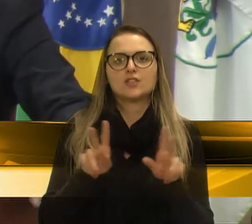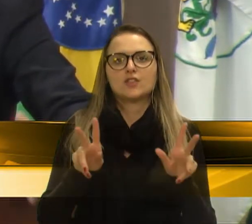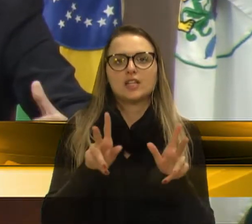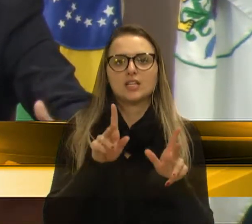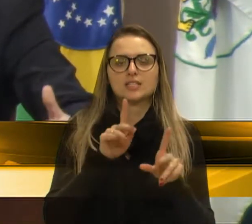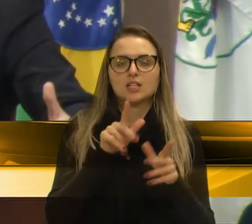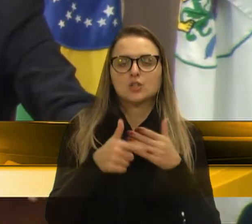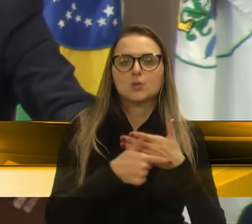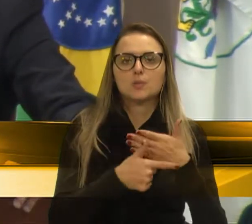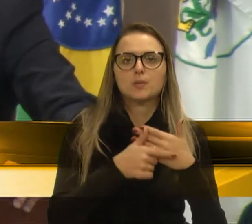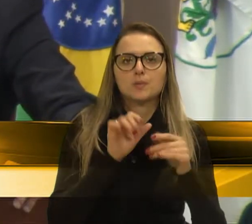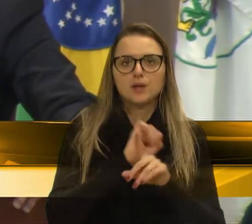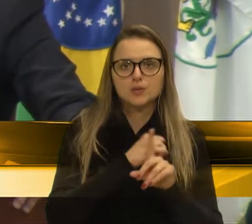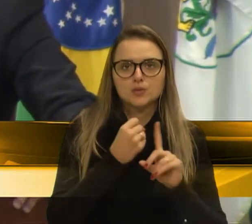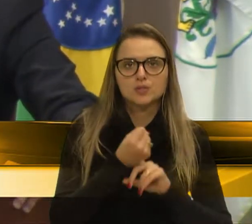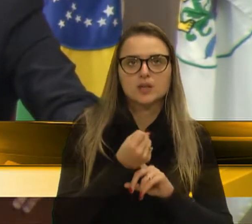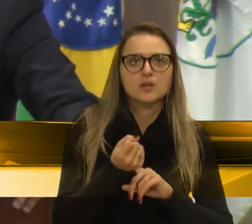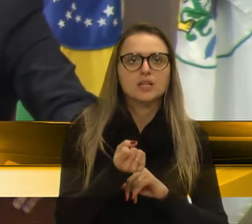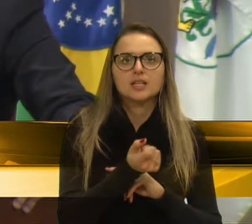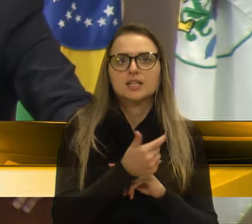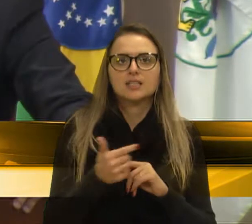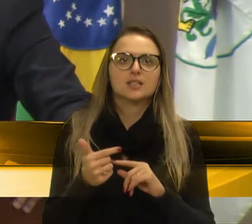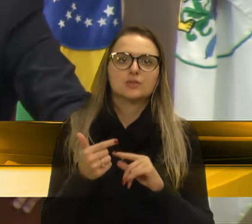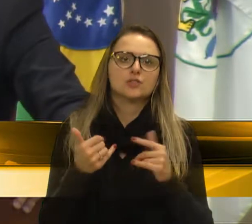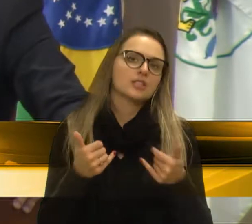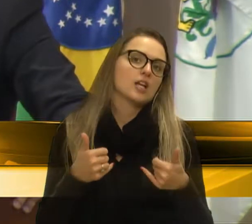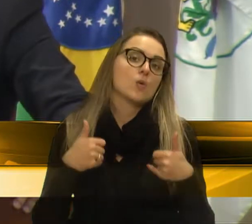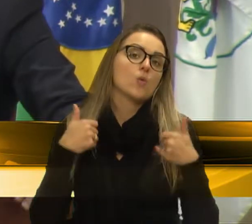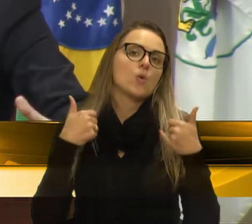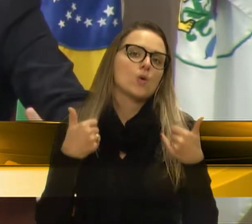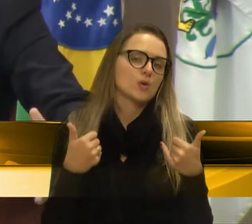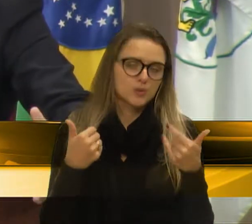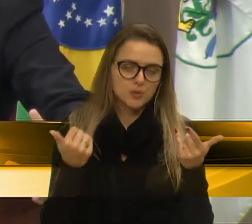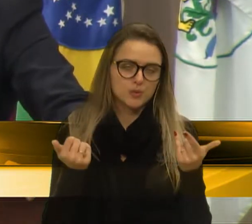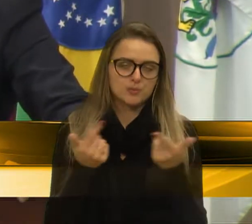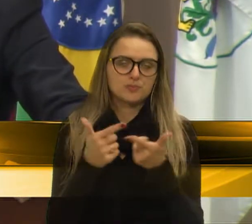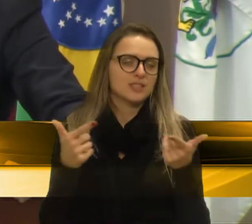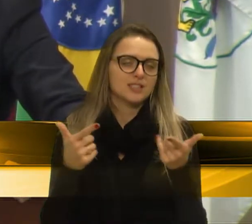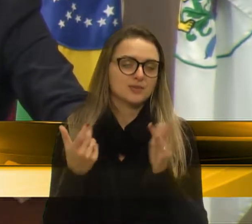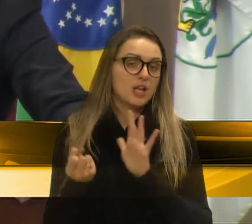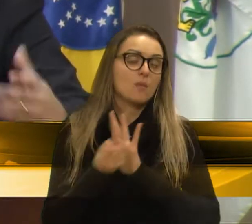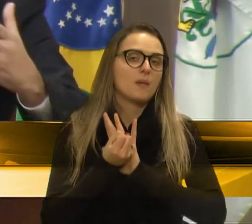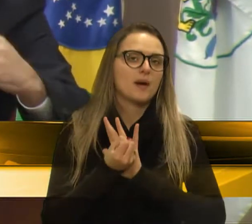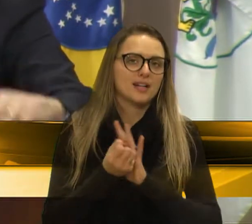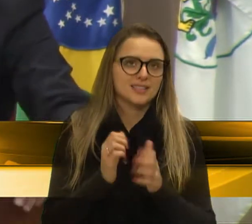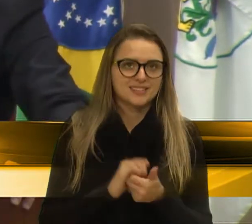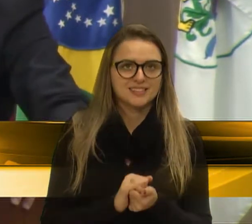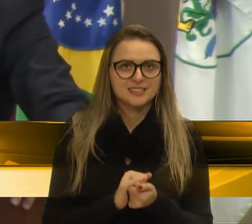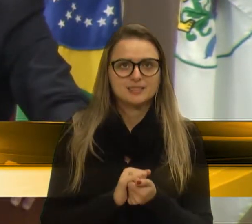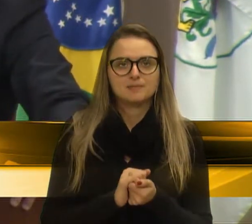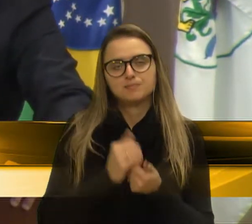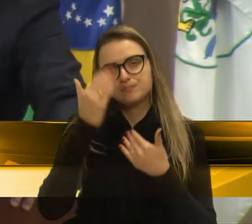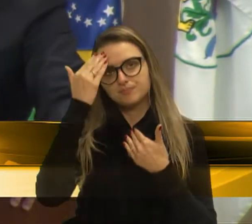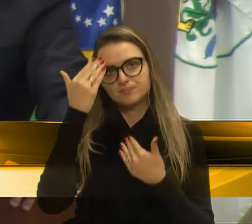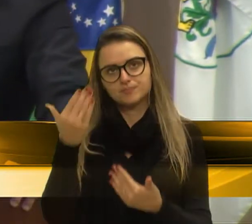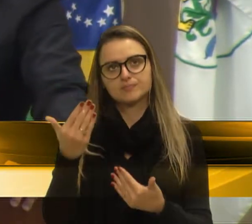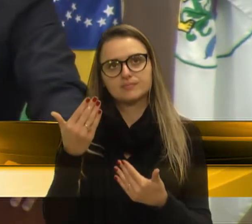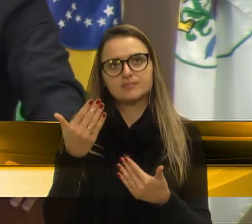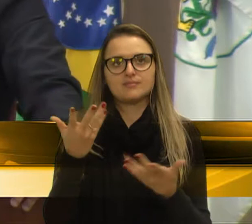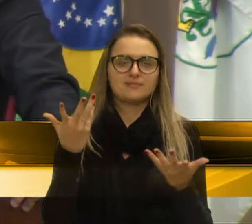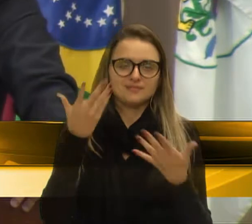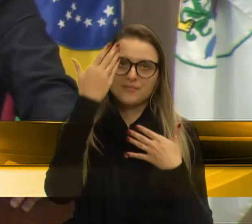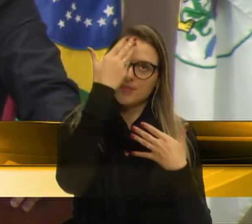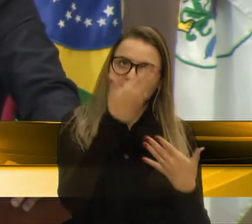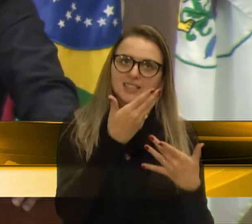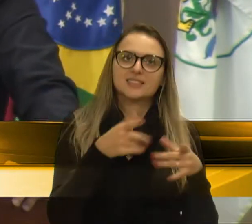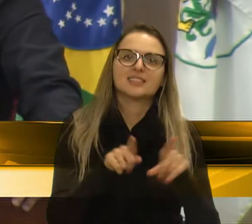não aquela diferença vaidosa que essa não traz legado. Então, muito obrigado, e agradecer,